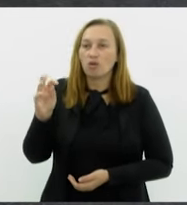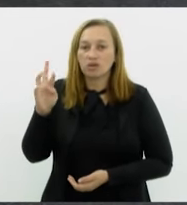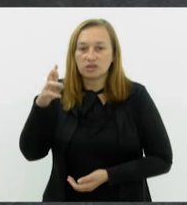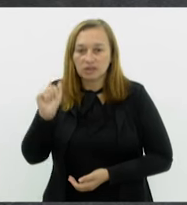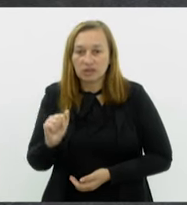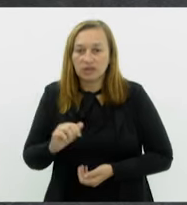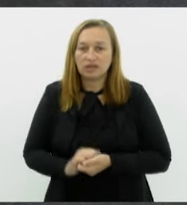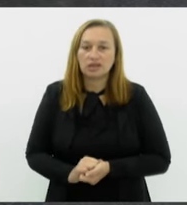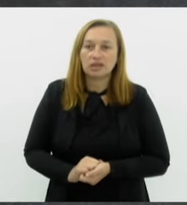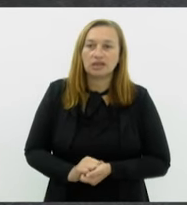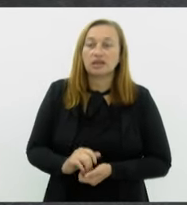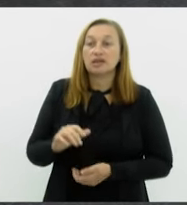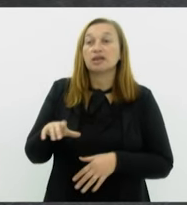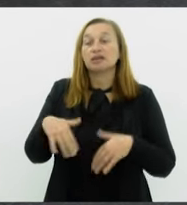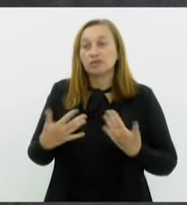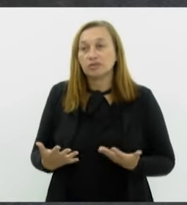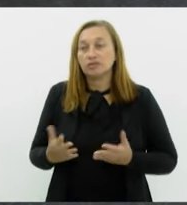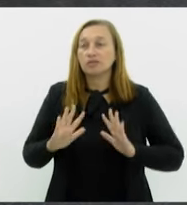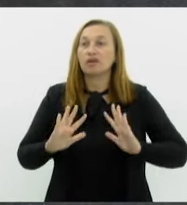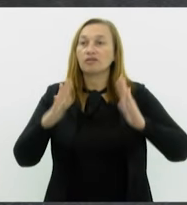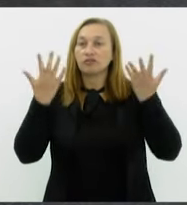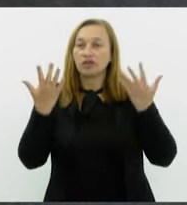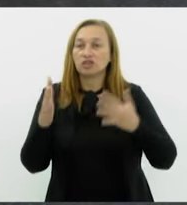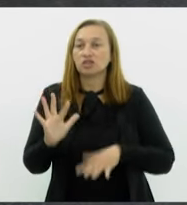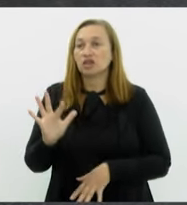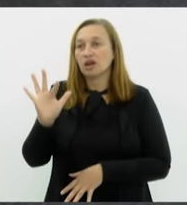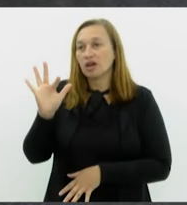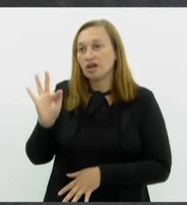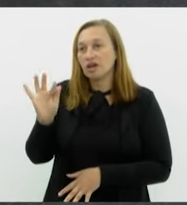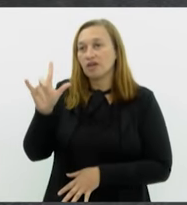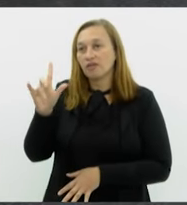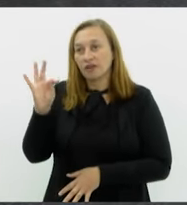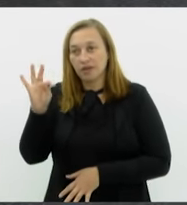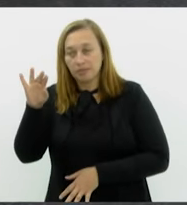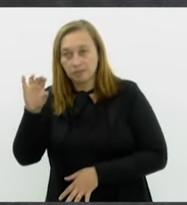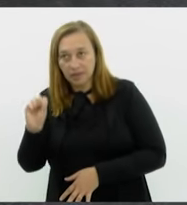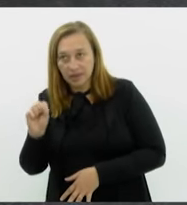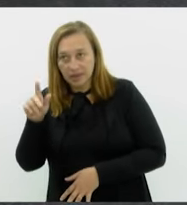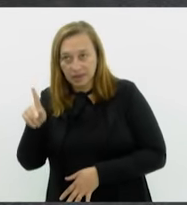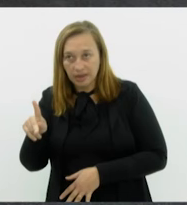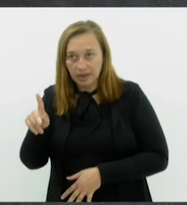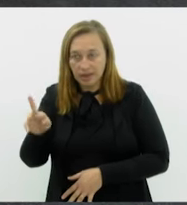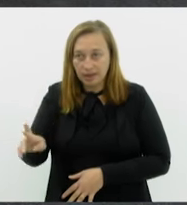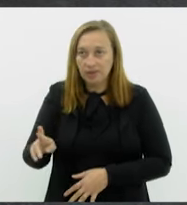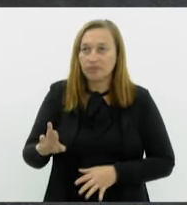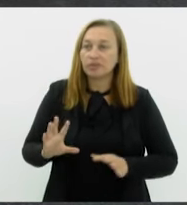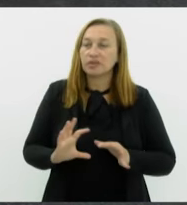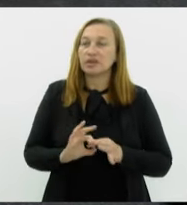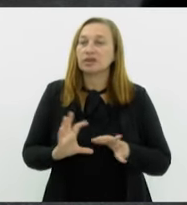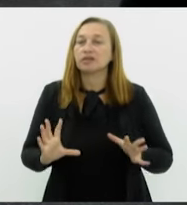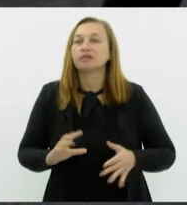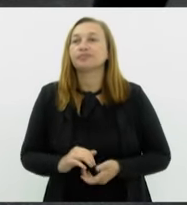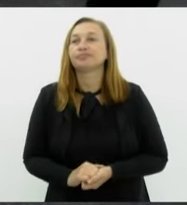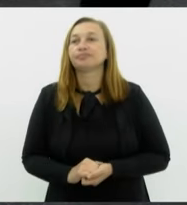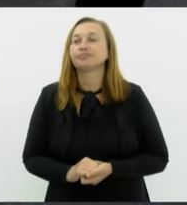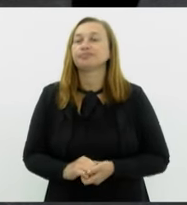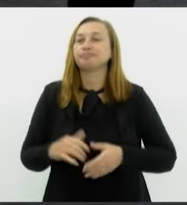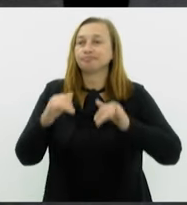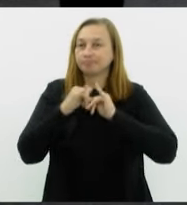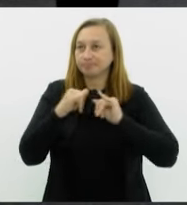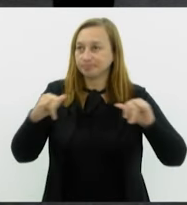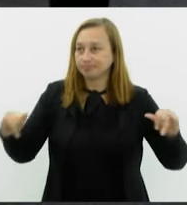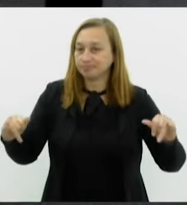evento popular com produção cultural realizada de maneira independente, que enfatiza a